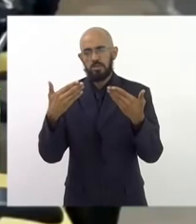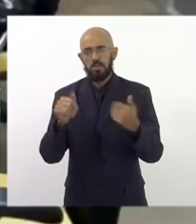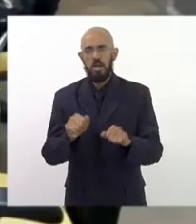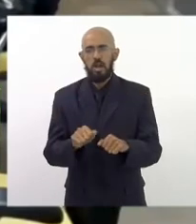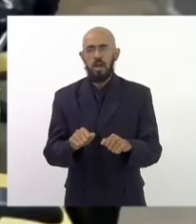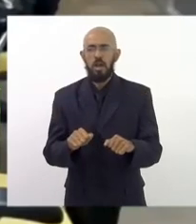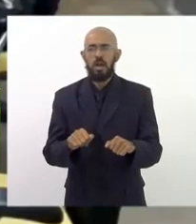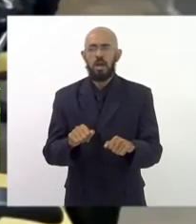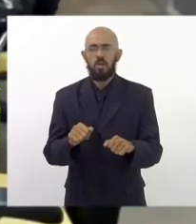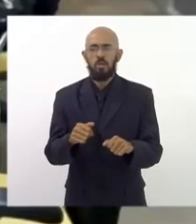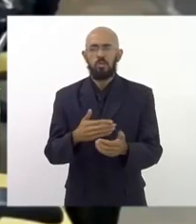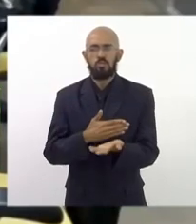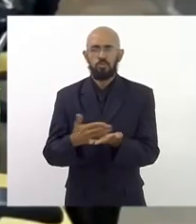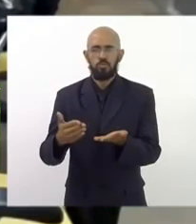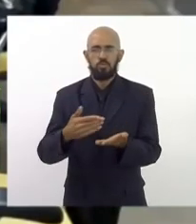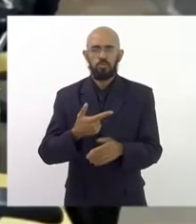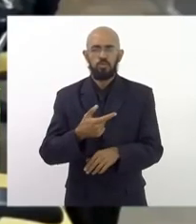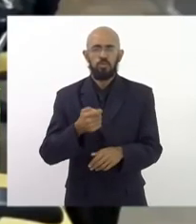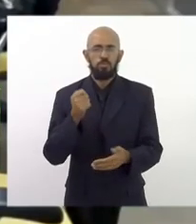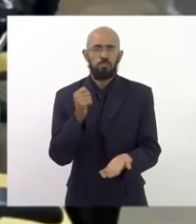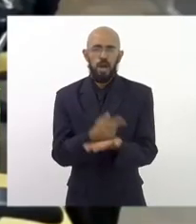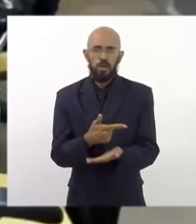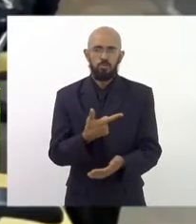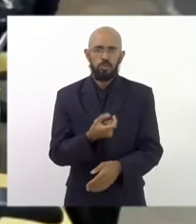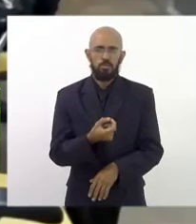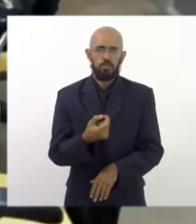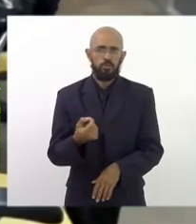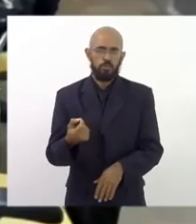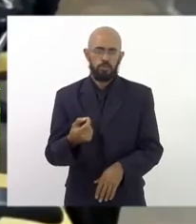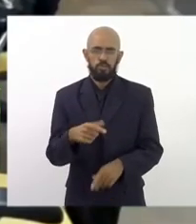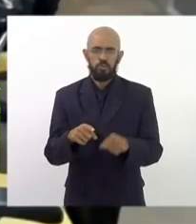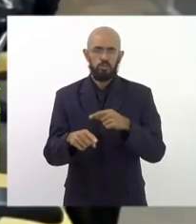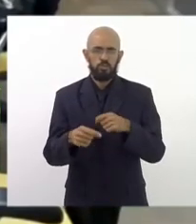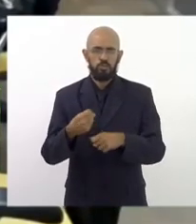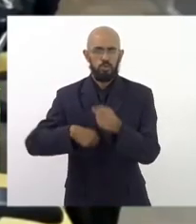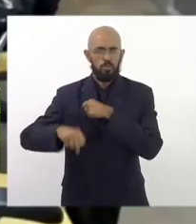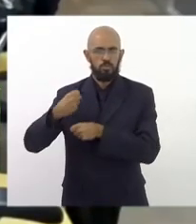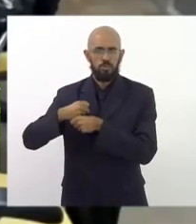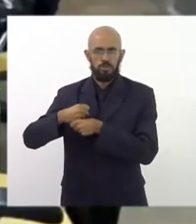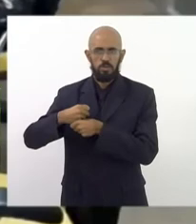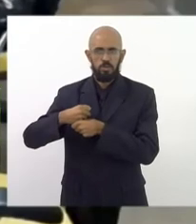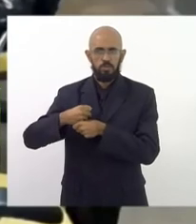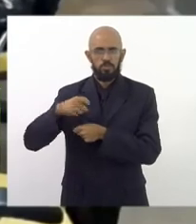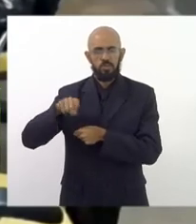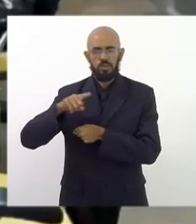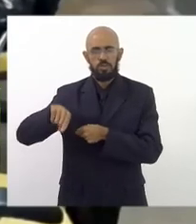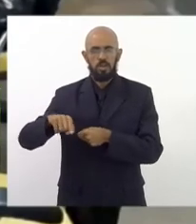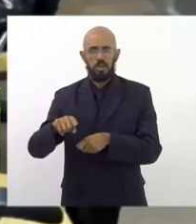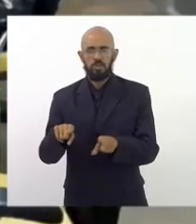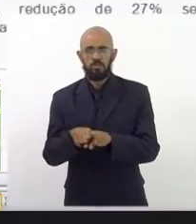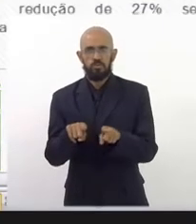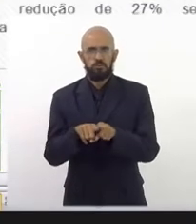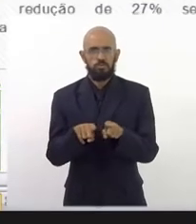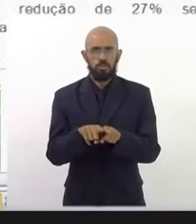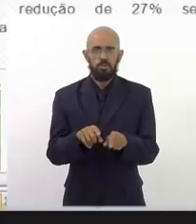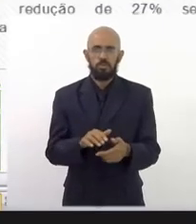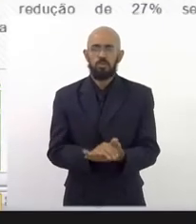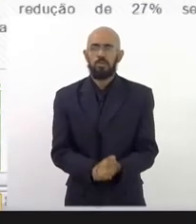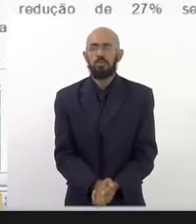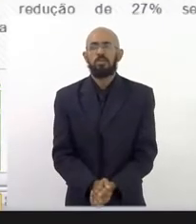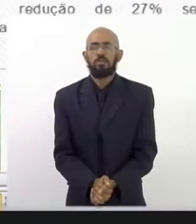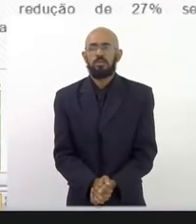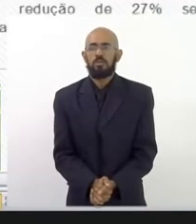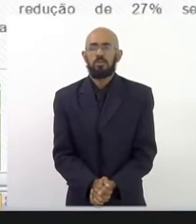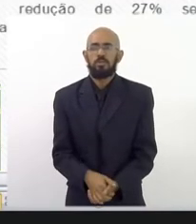começou, pagos de 2020, pagos de anos anteriores, cancelados, né? Saldo